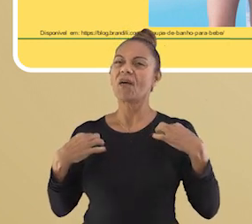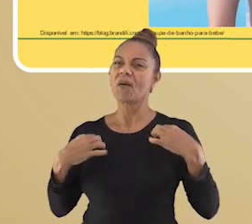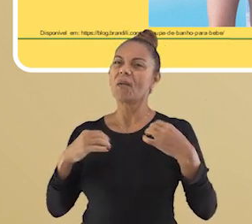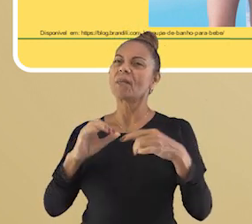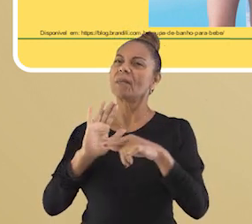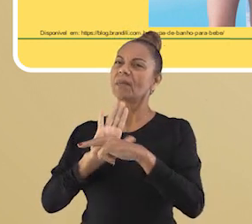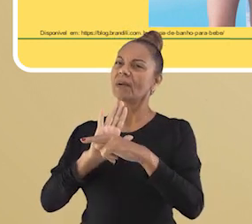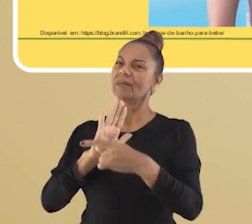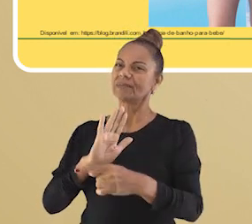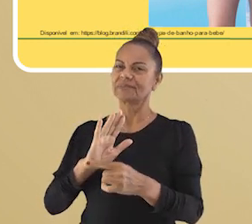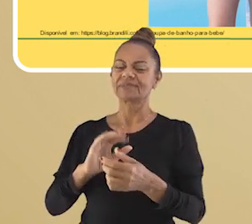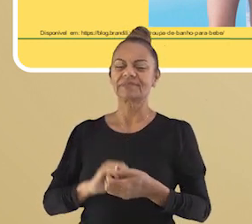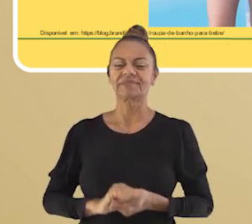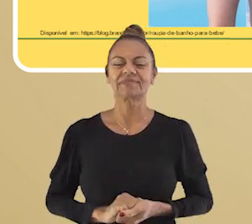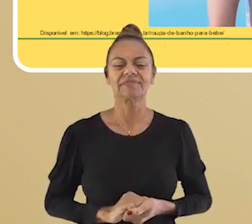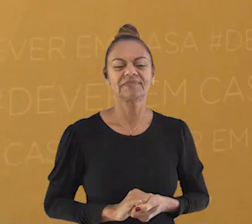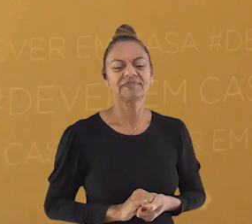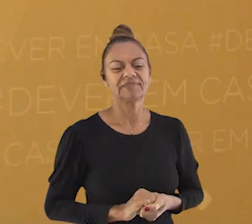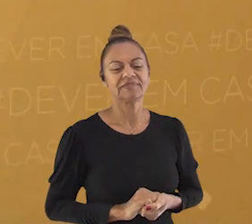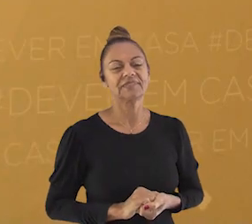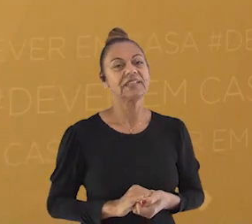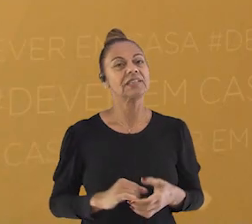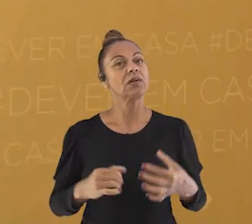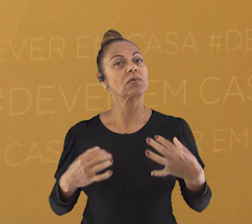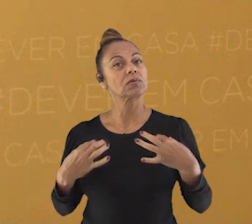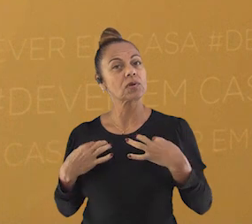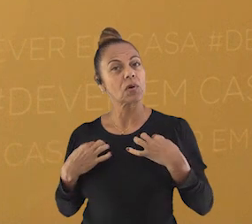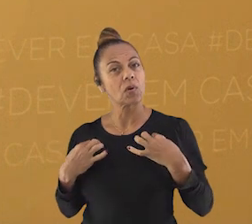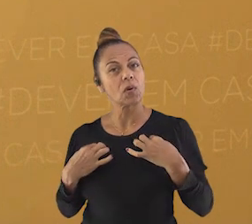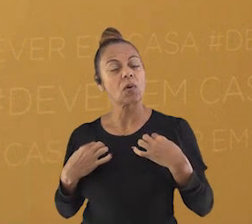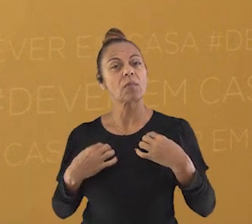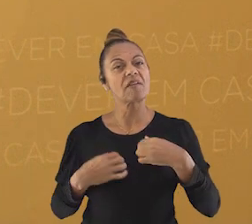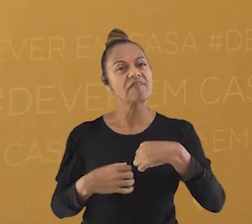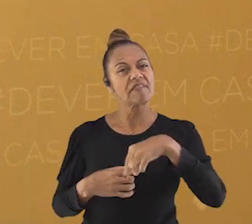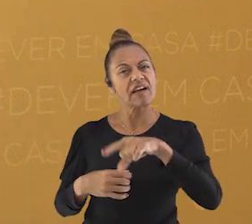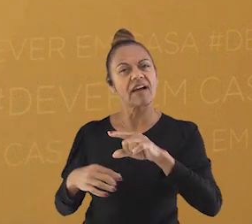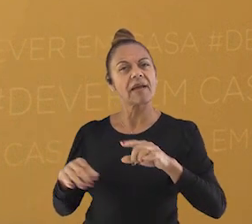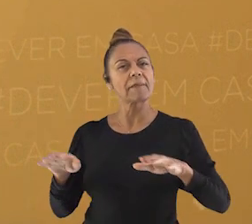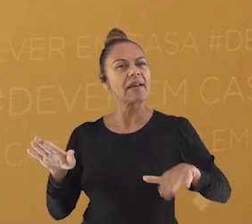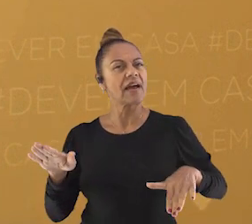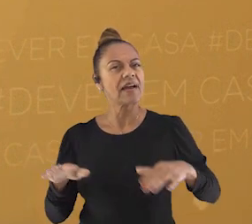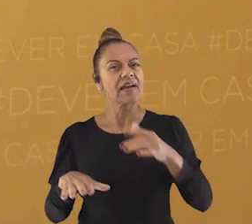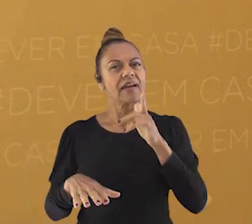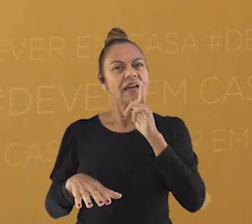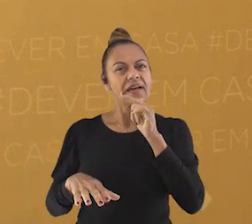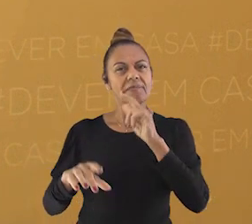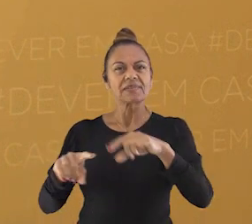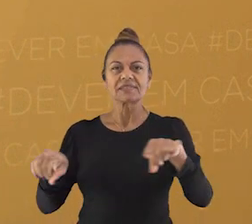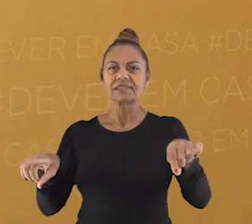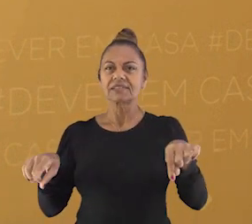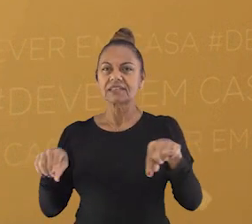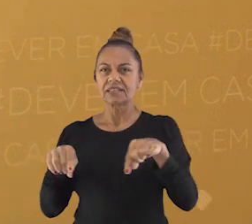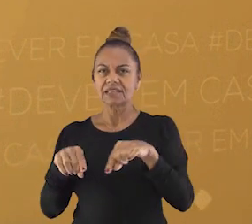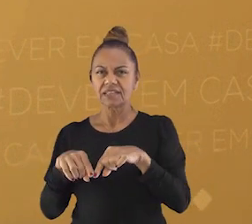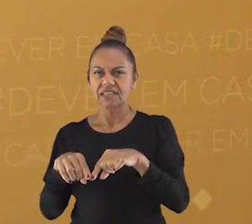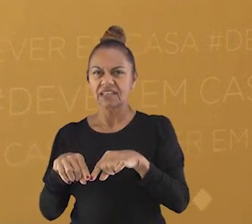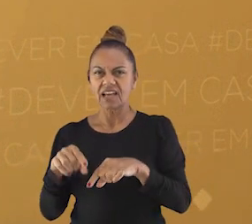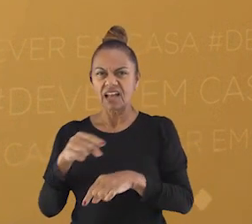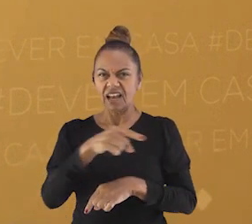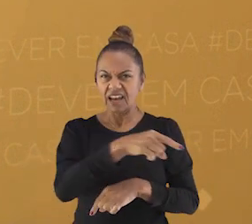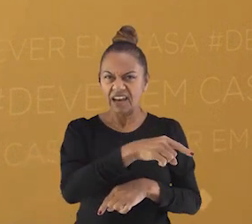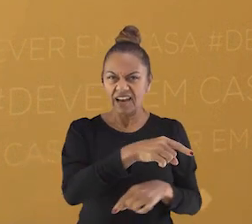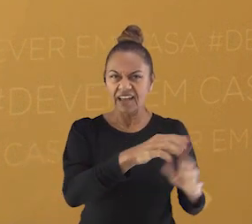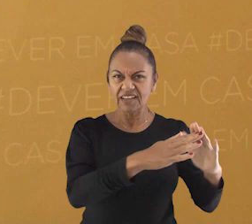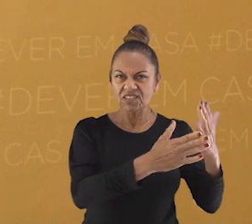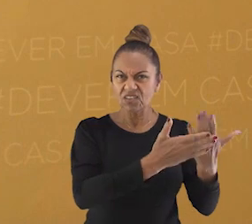praia, existem roupas de banho que são mais adequadas. E com essas roupas de ir à praia e à piscina,